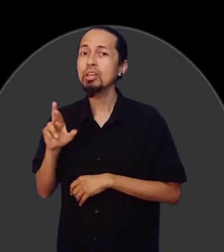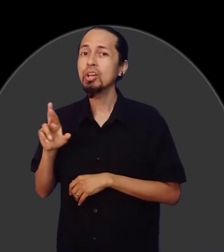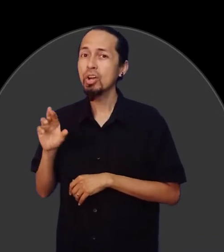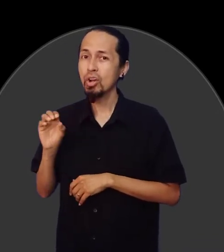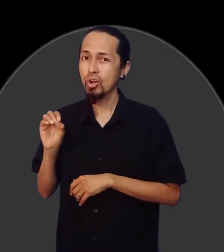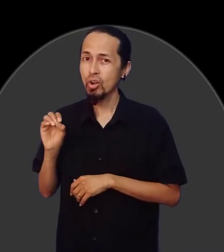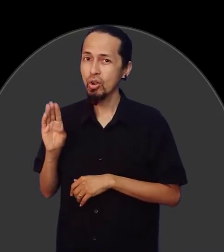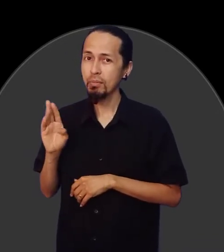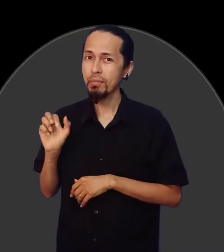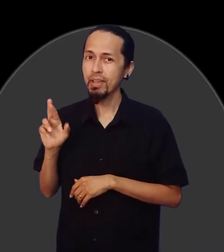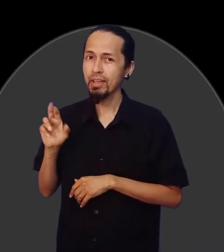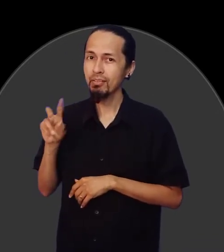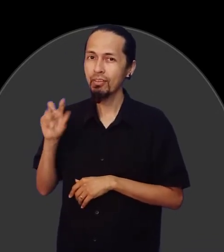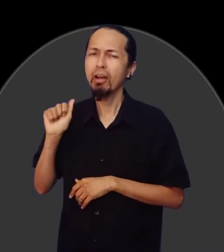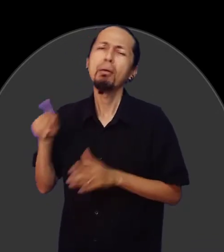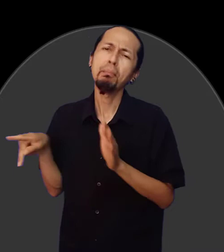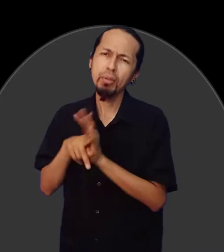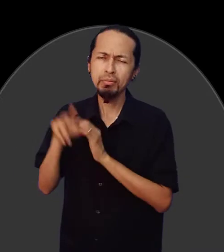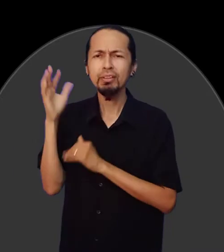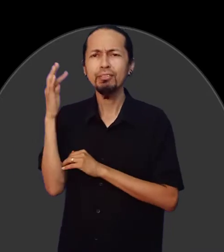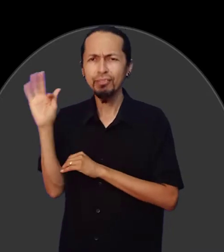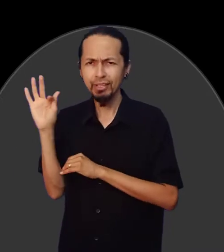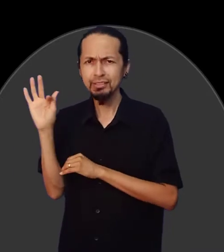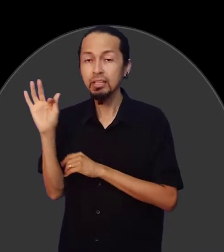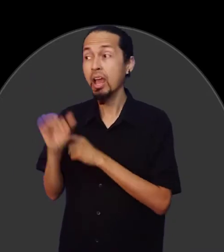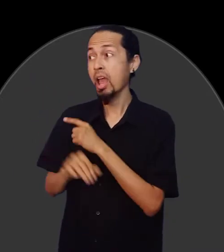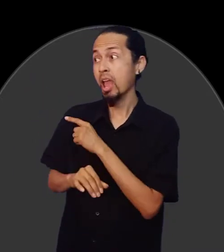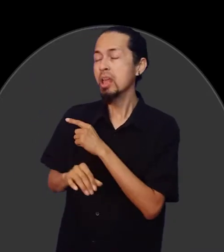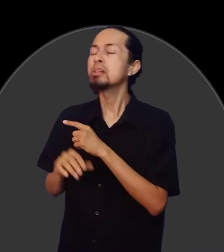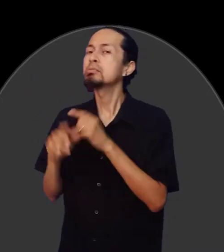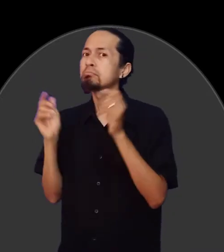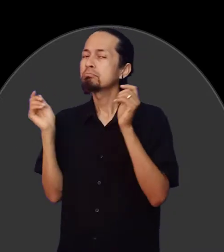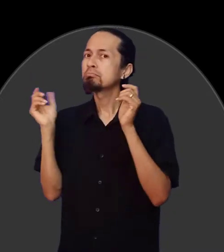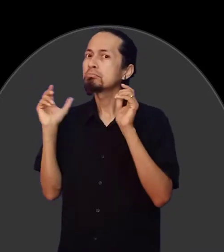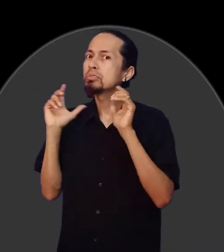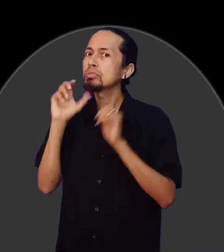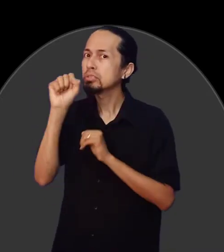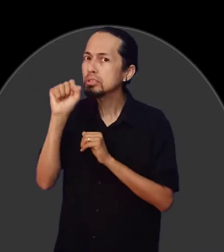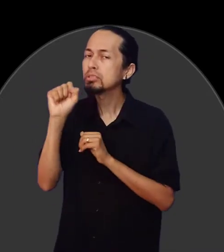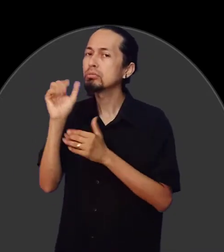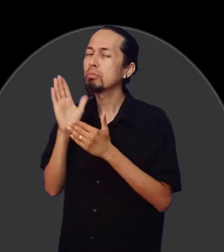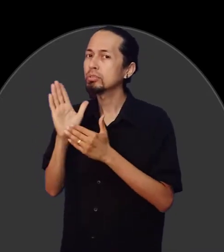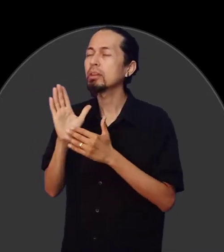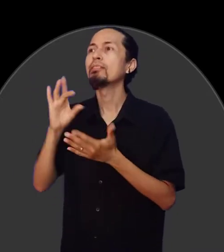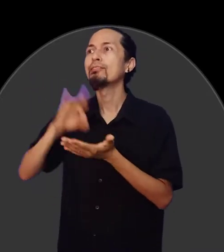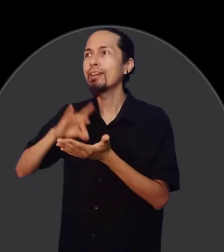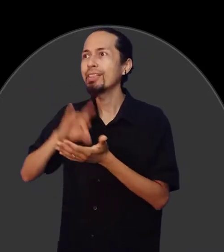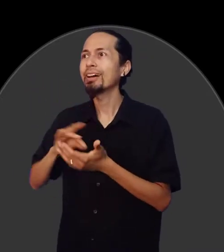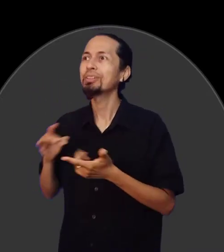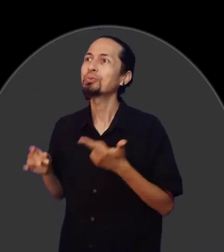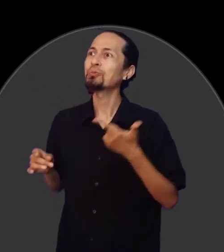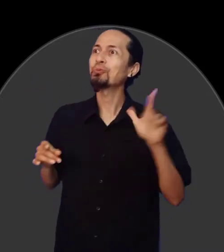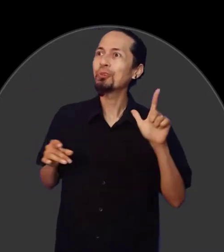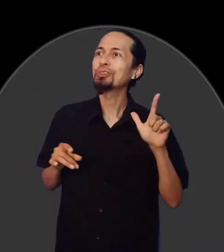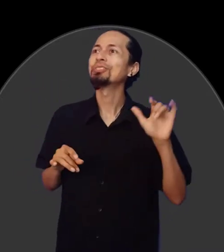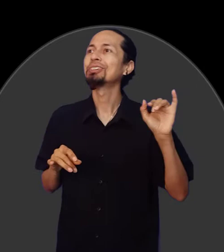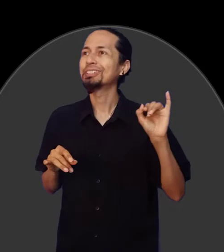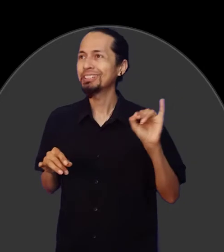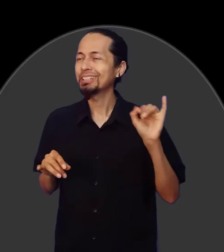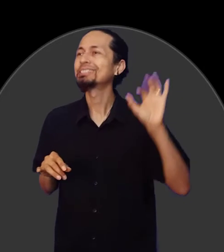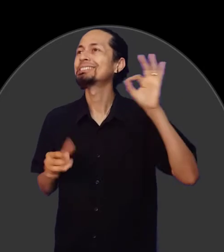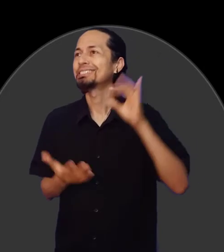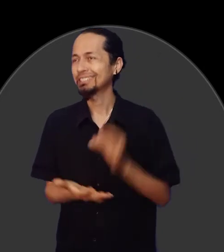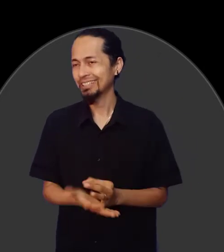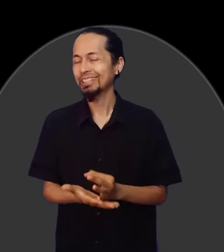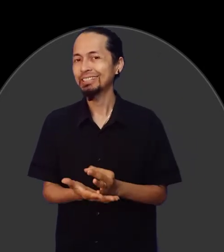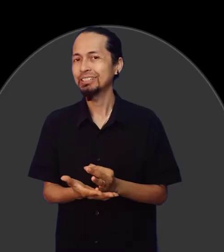e físico francês que viveu no início do século XVII, demonstrou que a percepção de Galileu estava correta. Para fazer os nossos